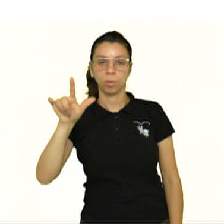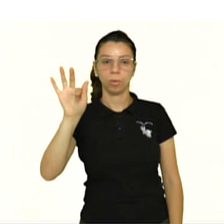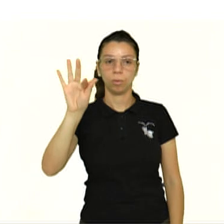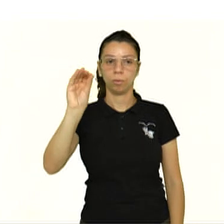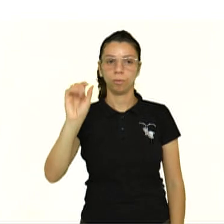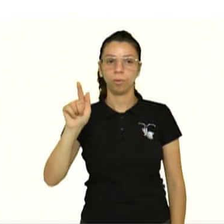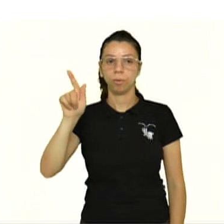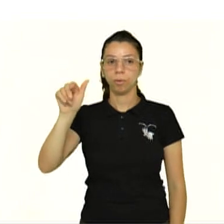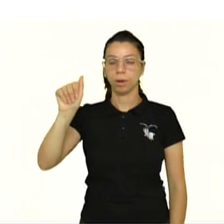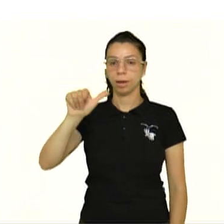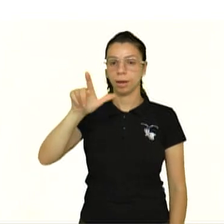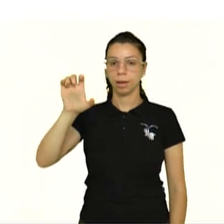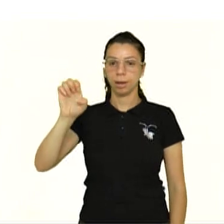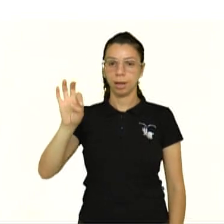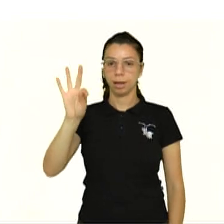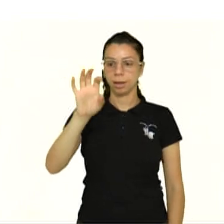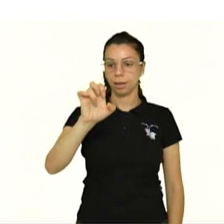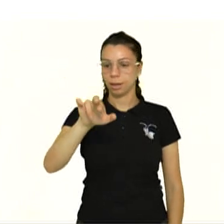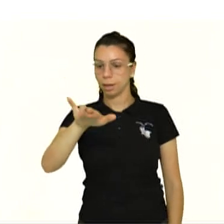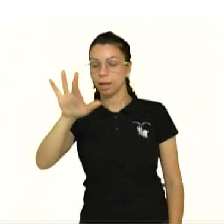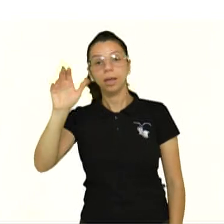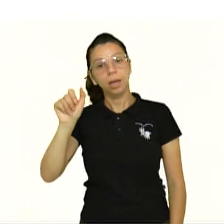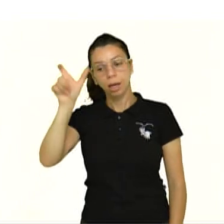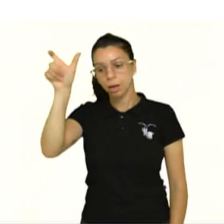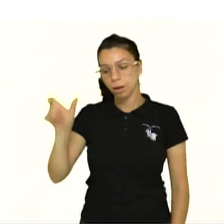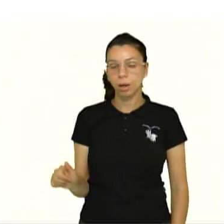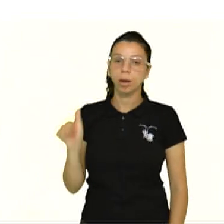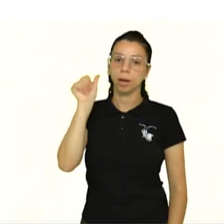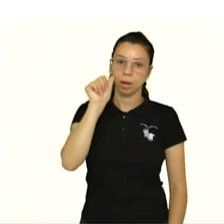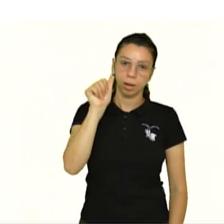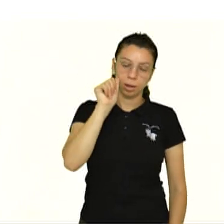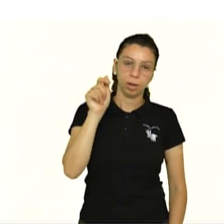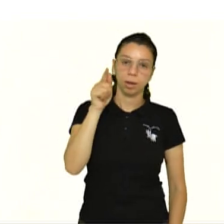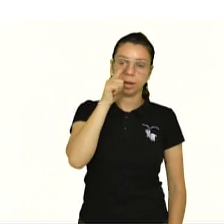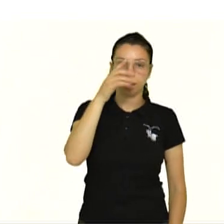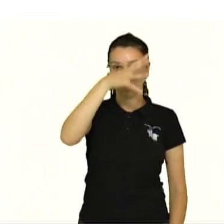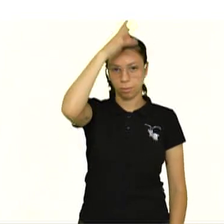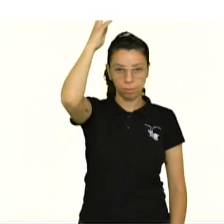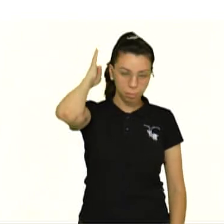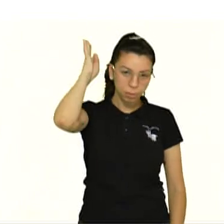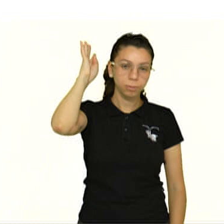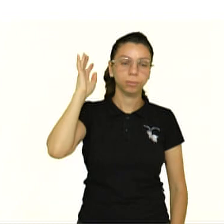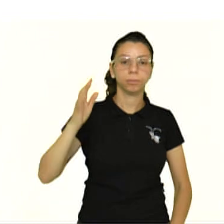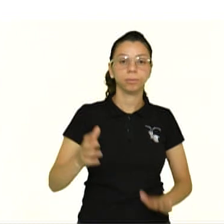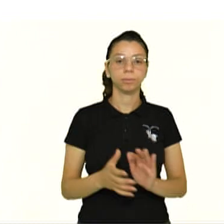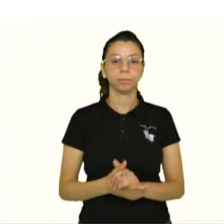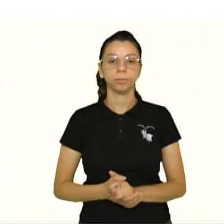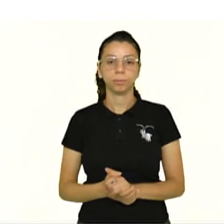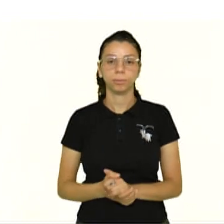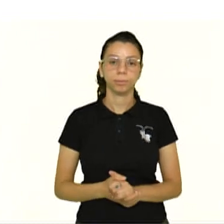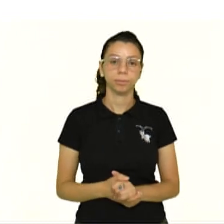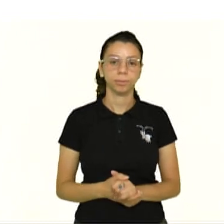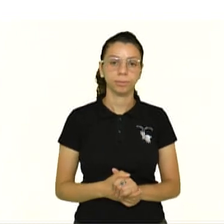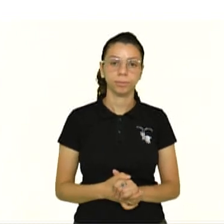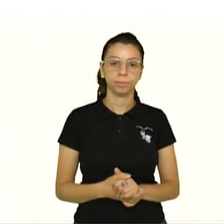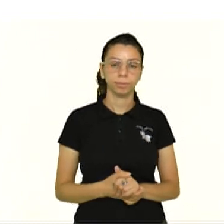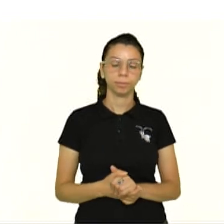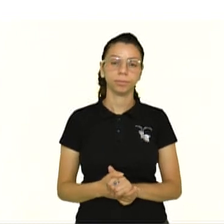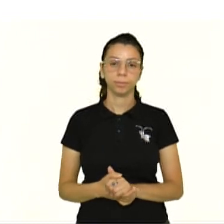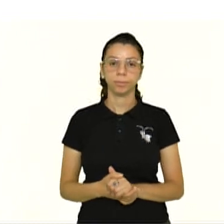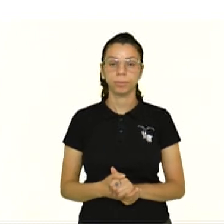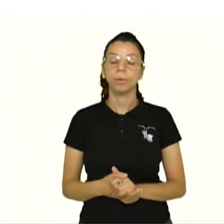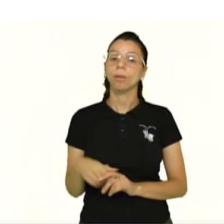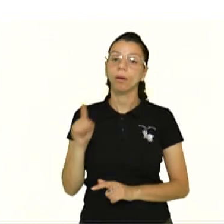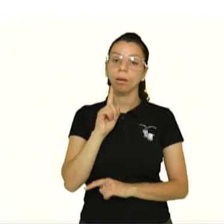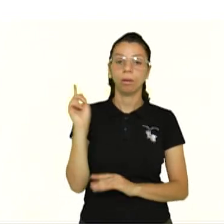Galateia é uma personagem da mitologia greco-romana, depois você pesquisa lá, E ela foi produzida,